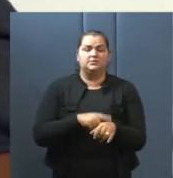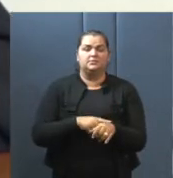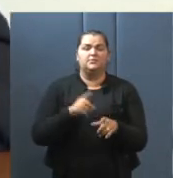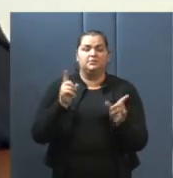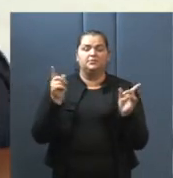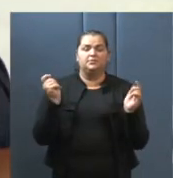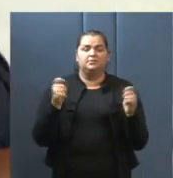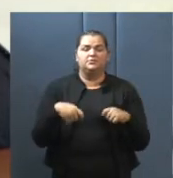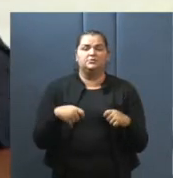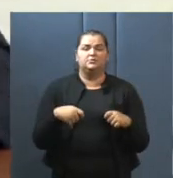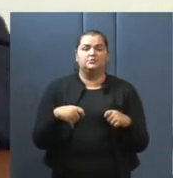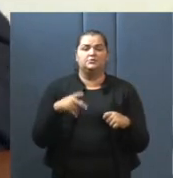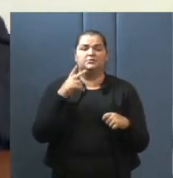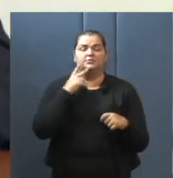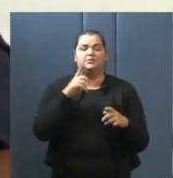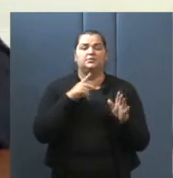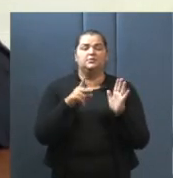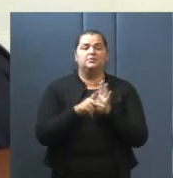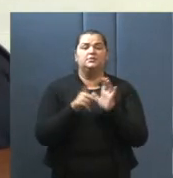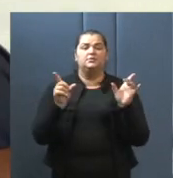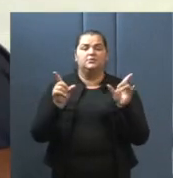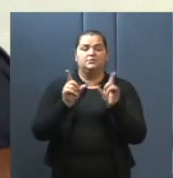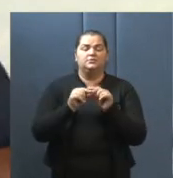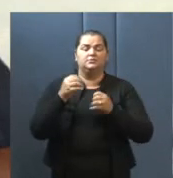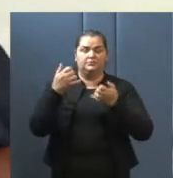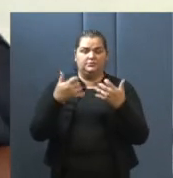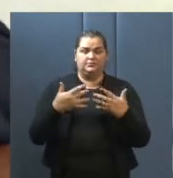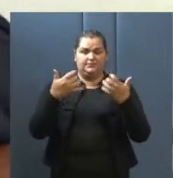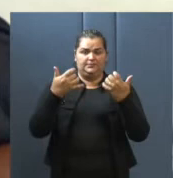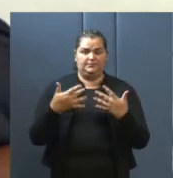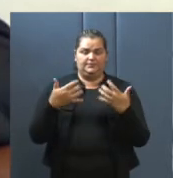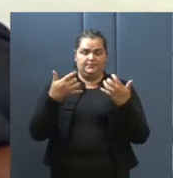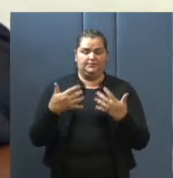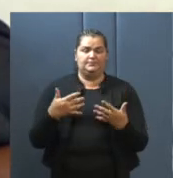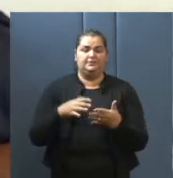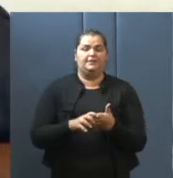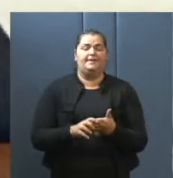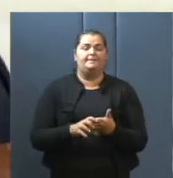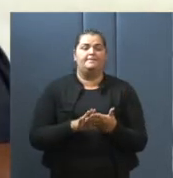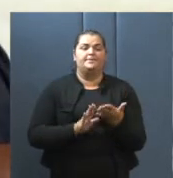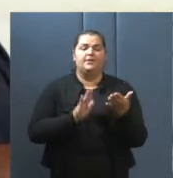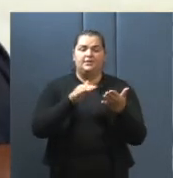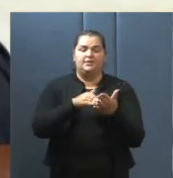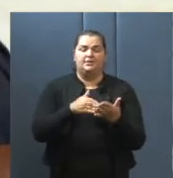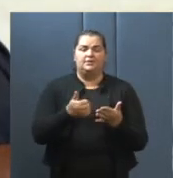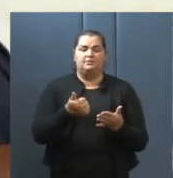permitir fazer um breve debate até o